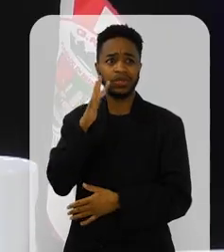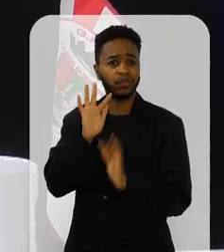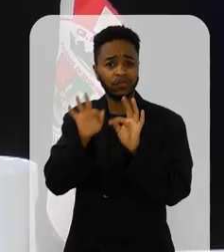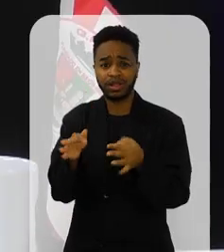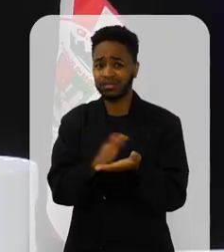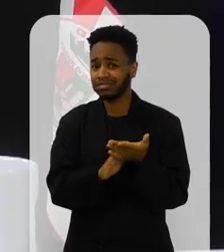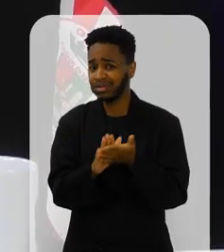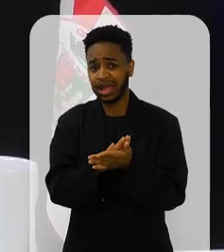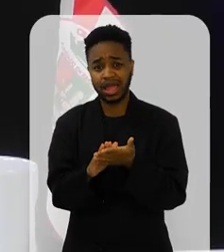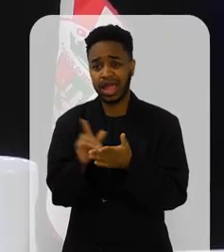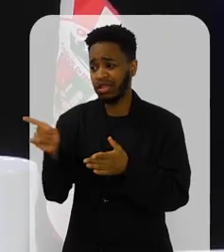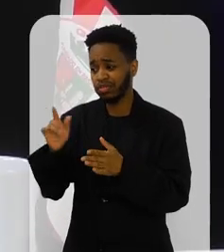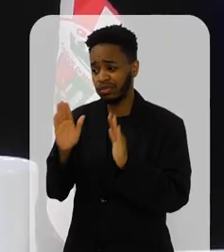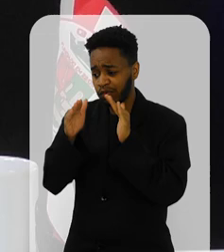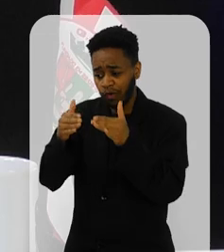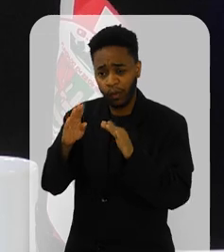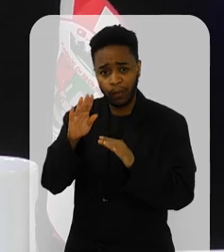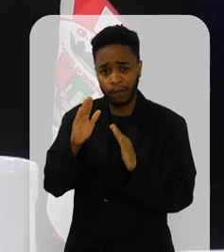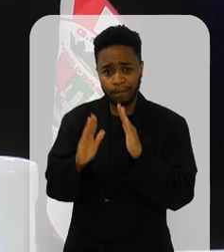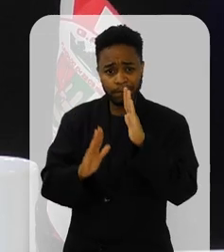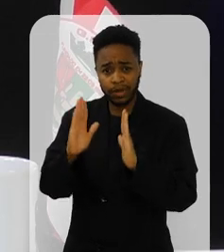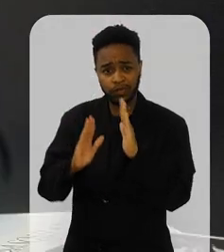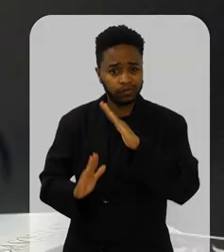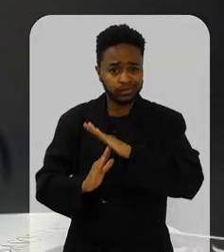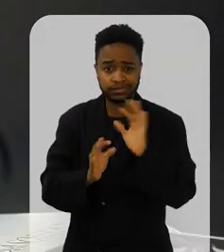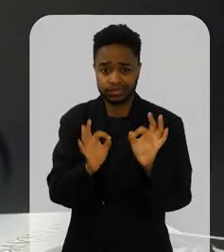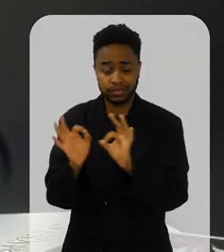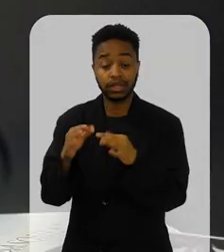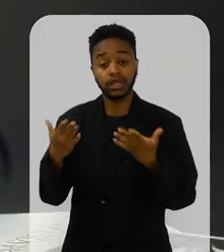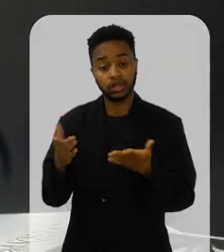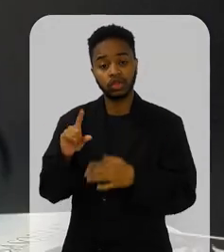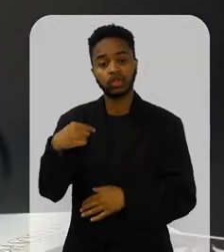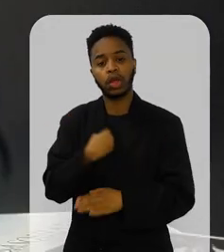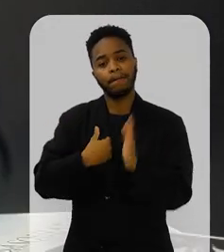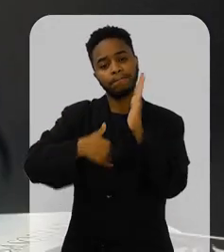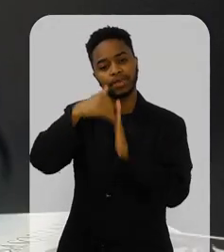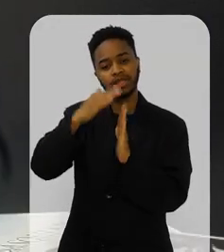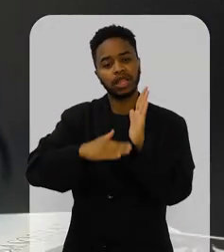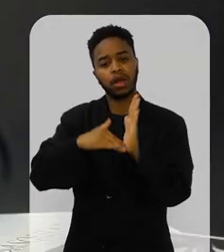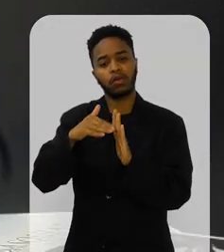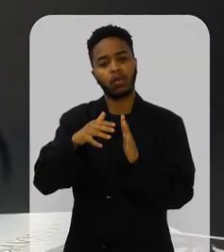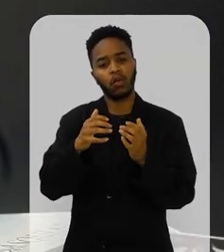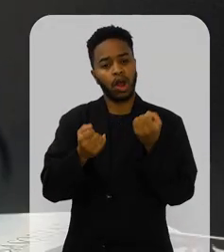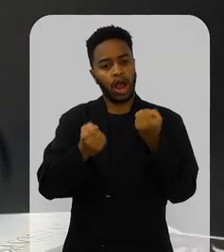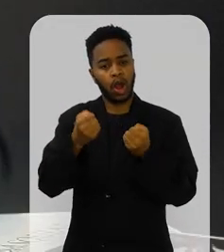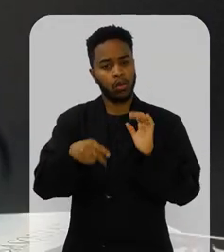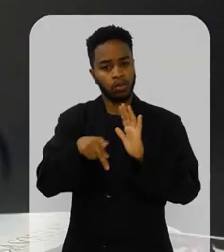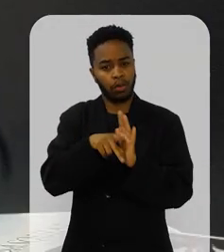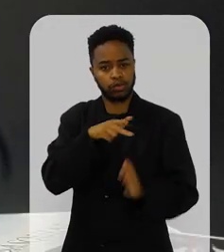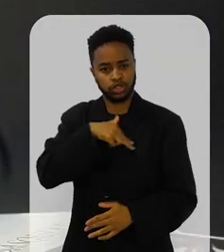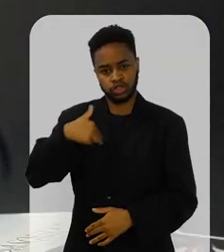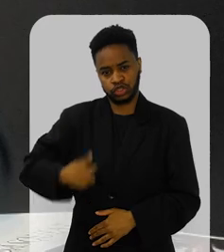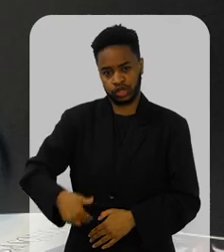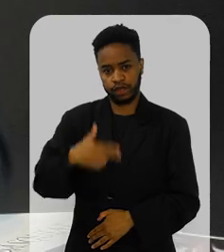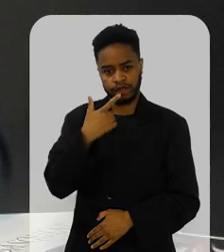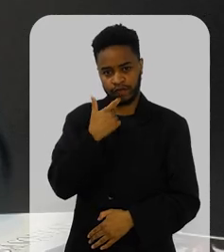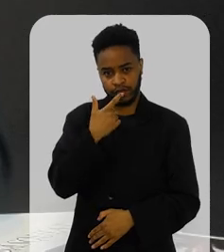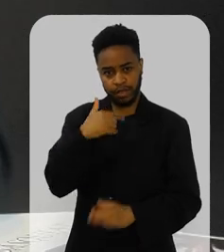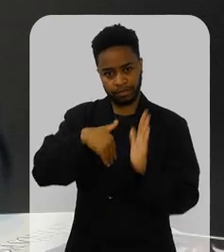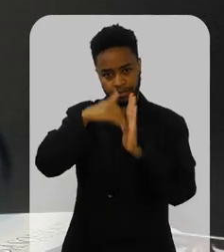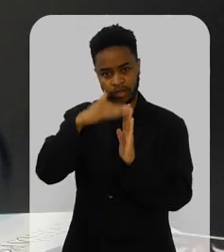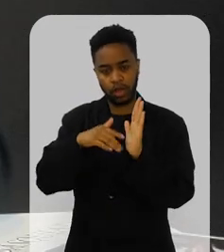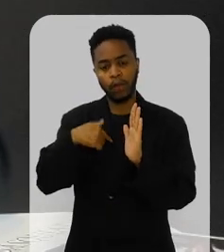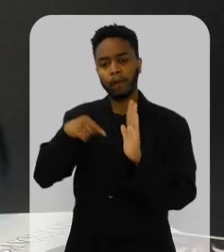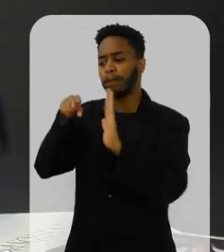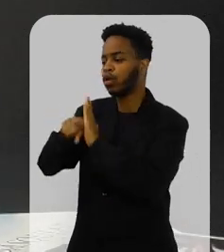ligado a prazo, eu estava ali para isso. E aí um dia pintamos um carro da China, todo de vermelho, enfim. E aí